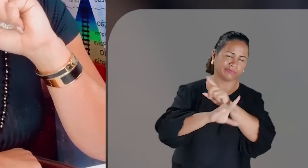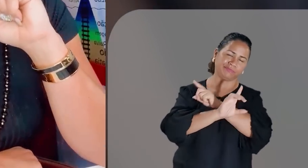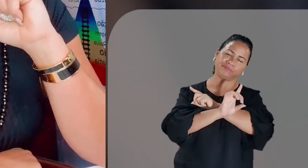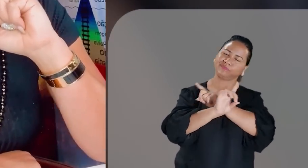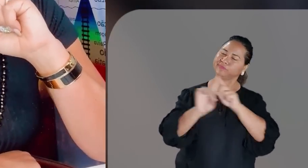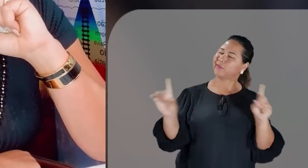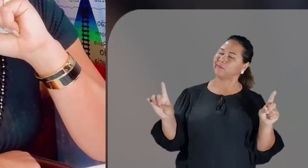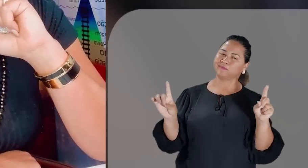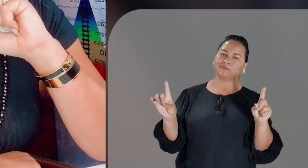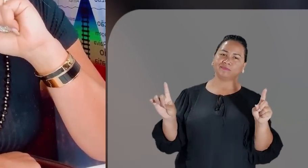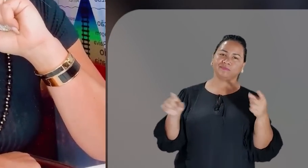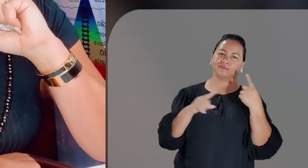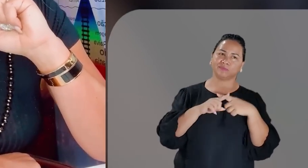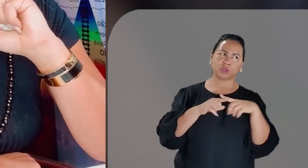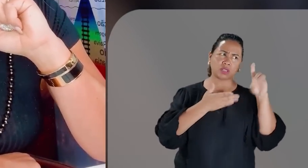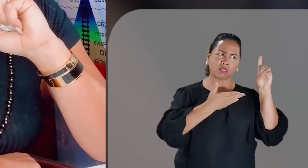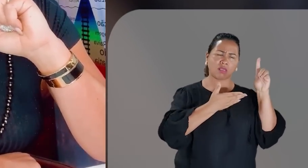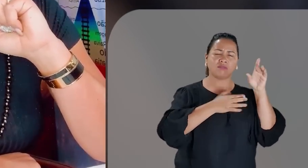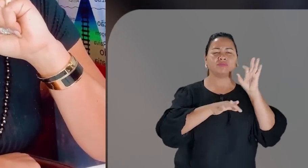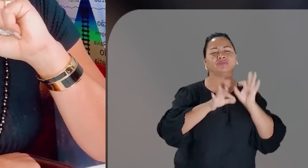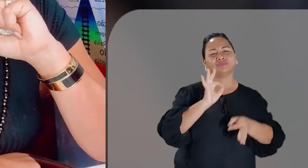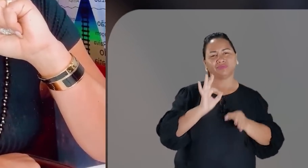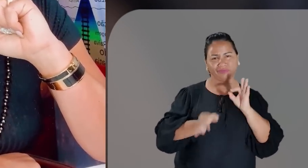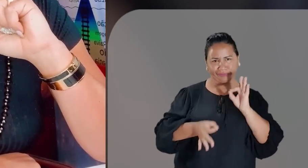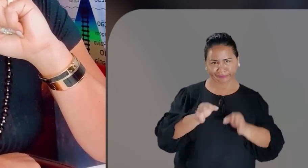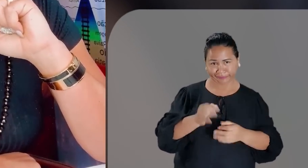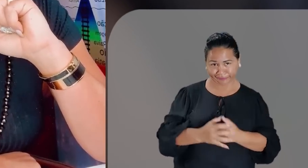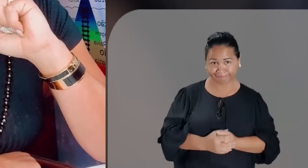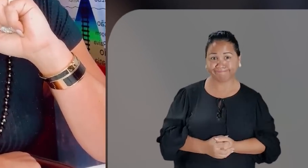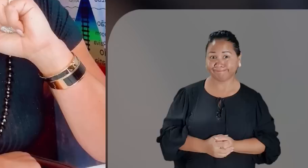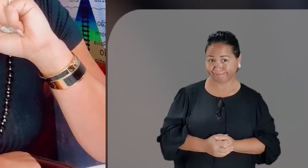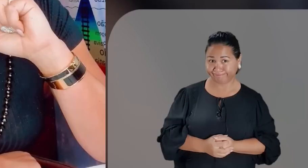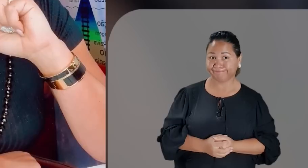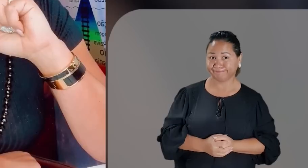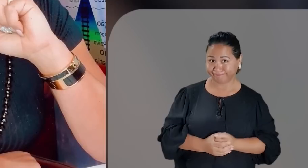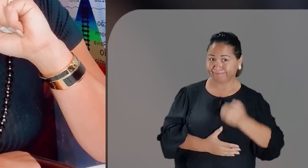você faz para o outro, o universo se encarrega de entregar para você também.